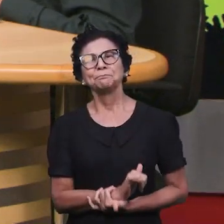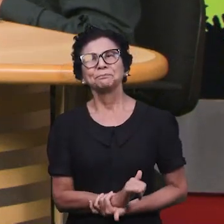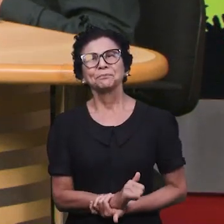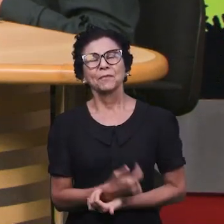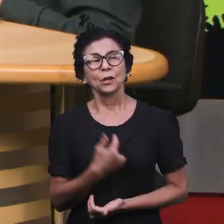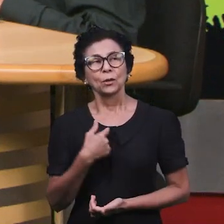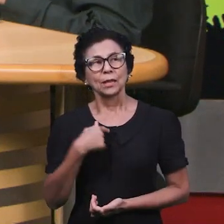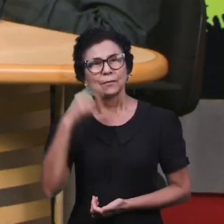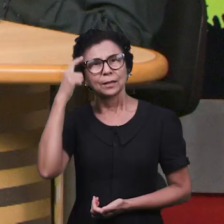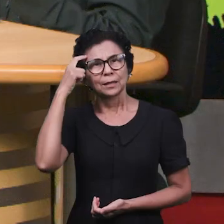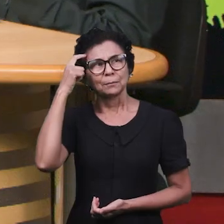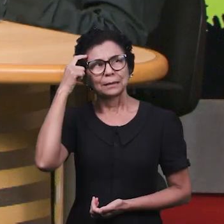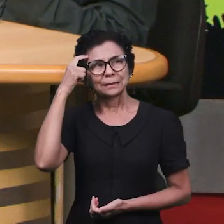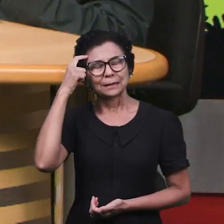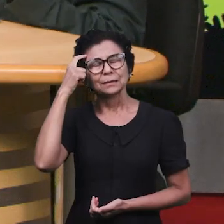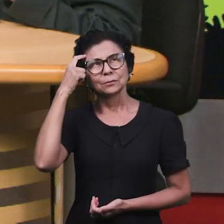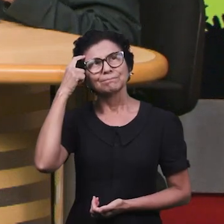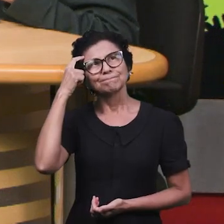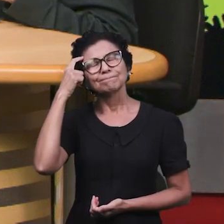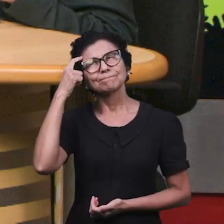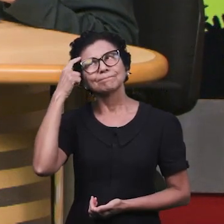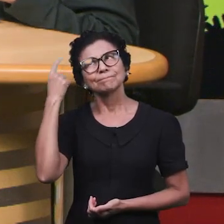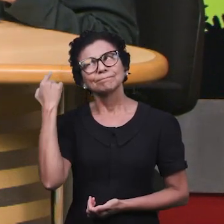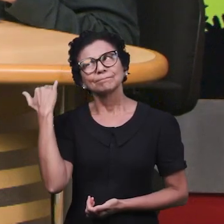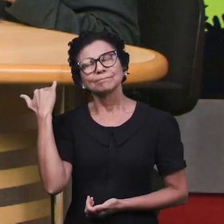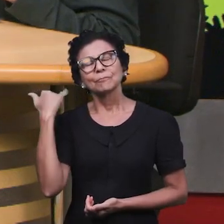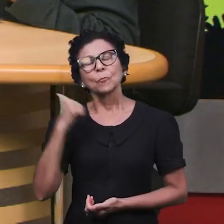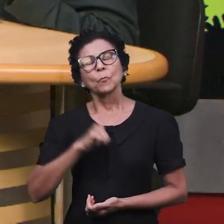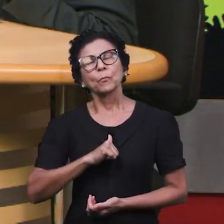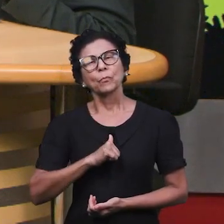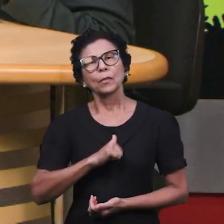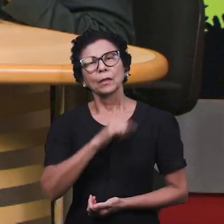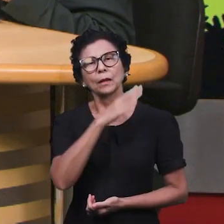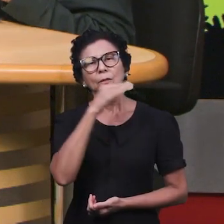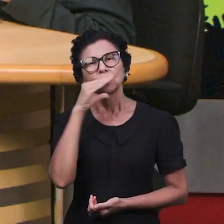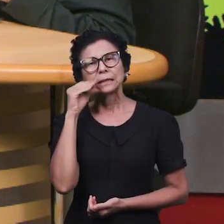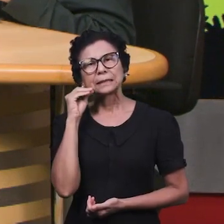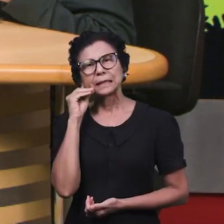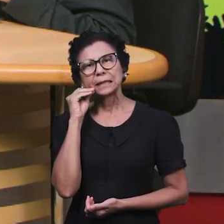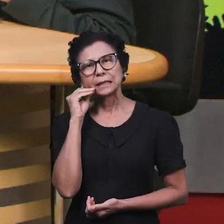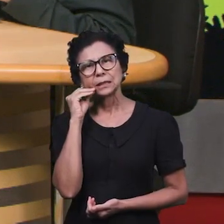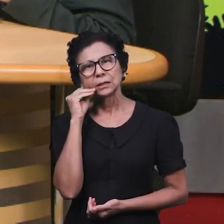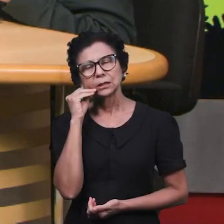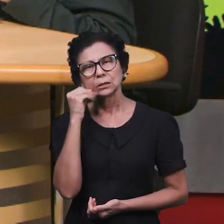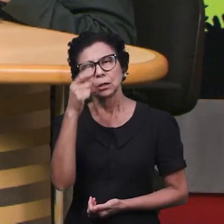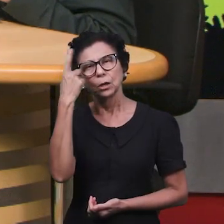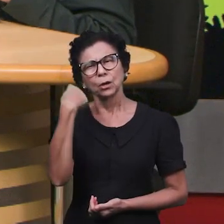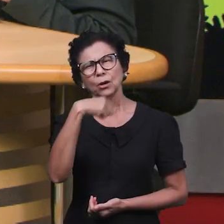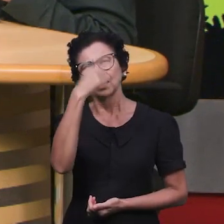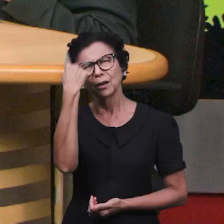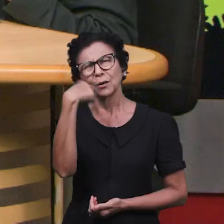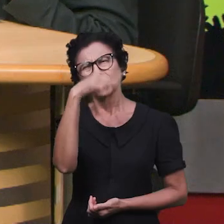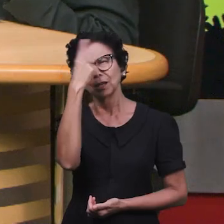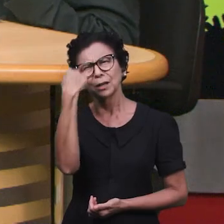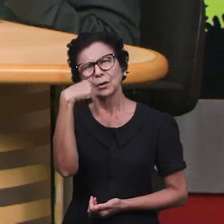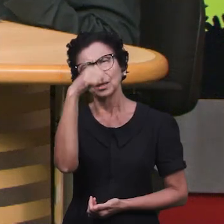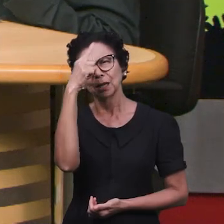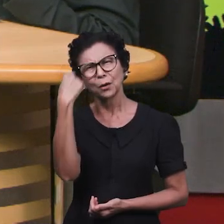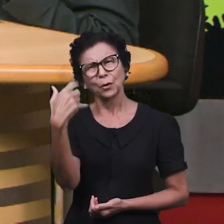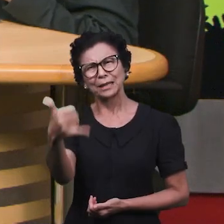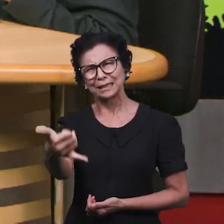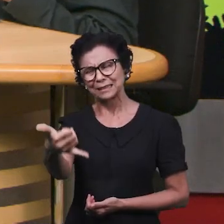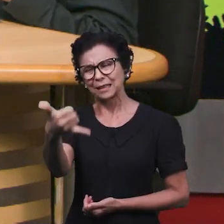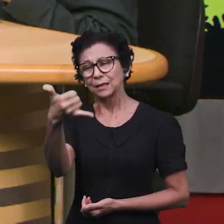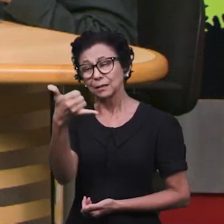de um aspecto assim que a gente conversou numa aula com os adolescentes, né? Quando eles ficam muito tempo nas telas, é difícil eles conseguirem